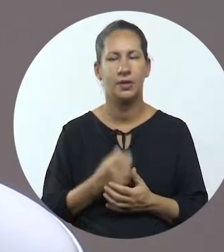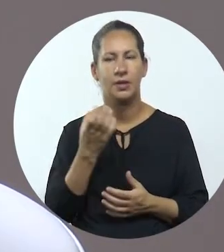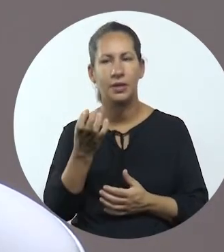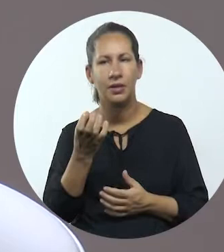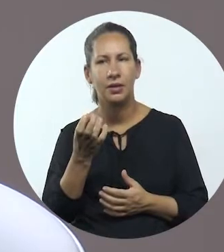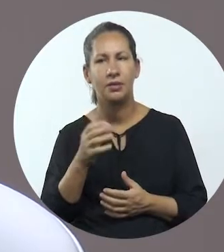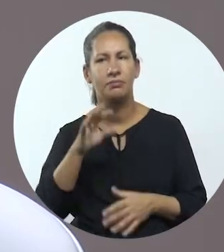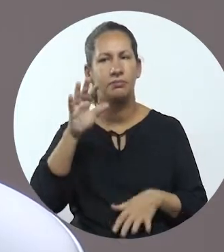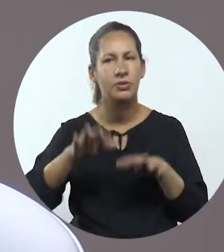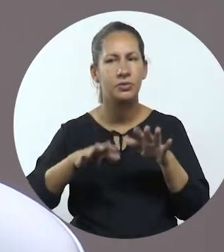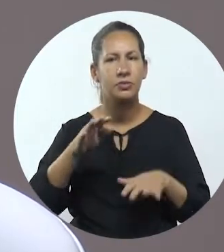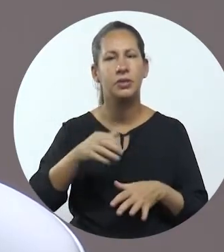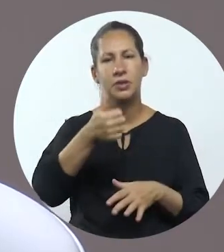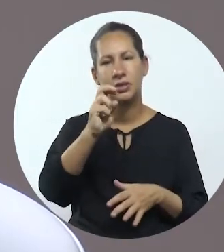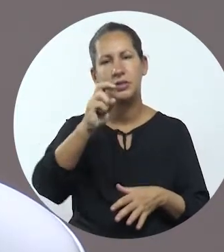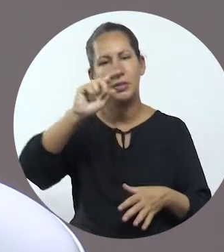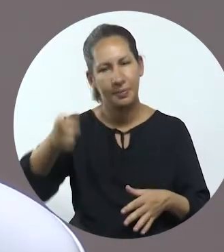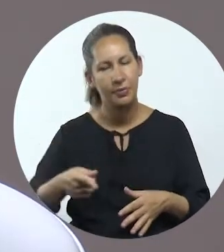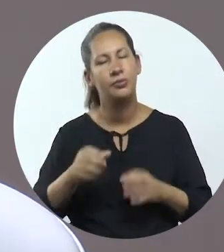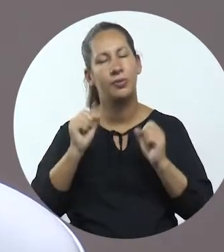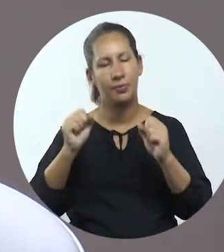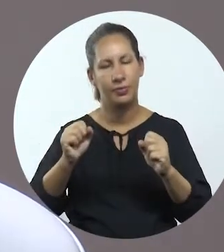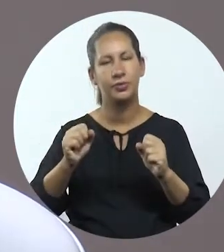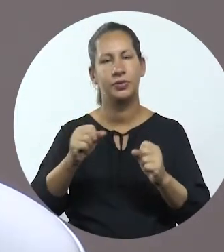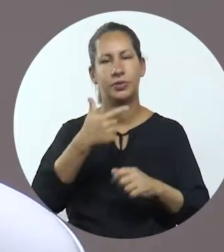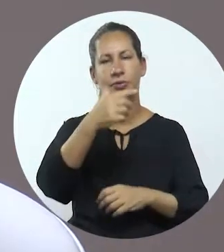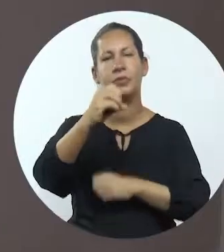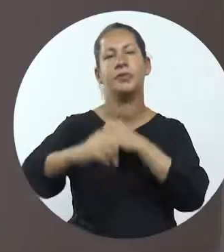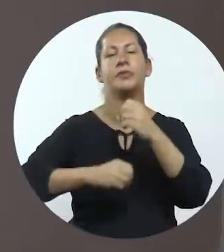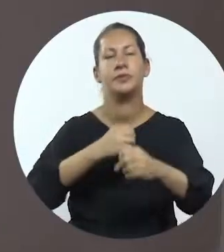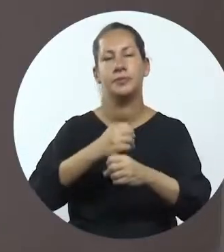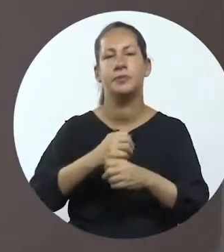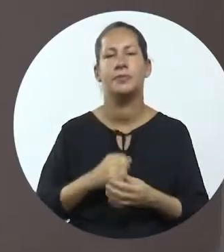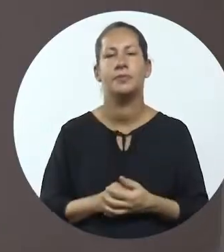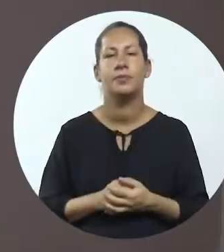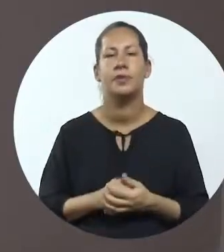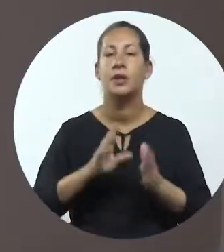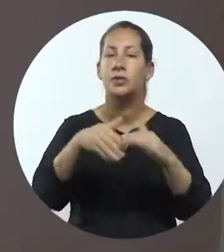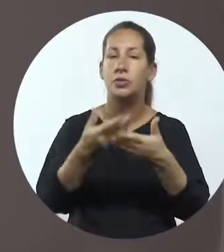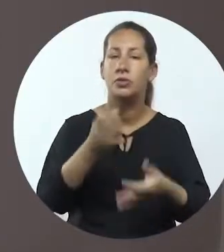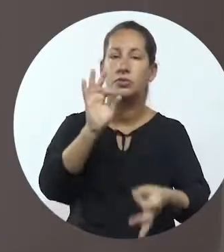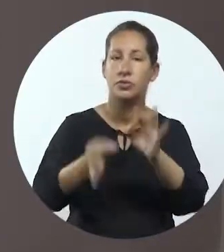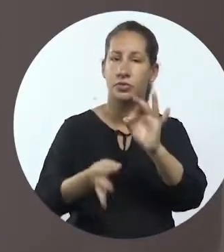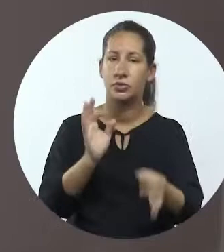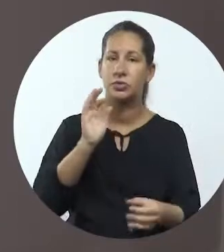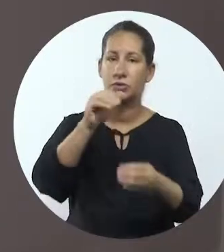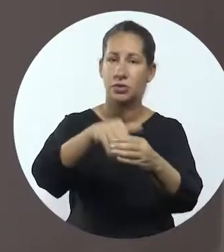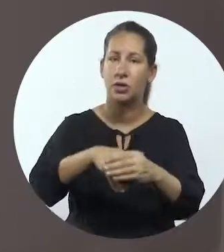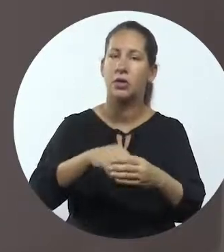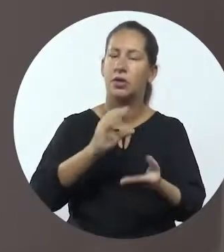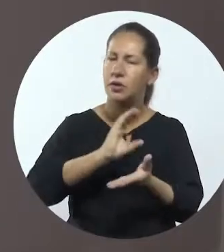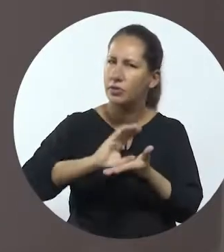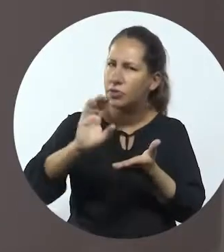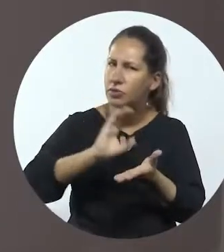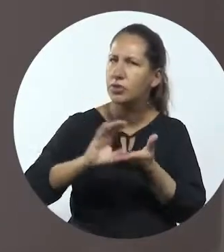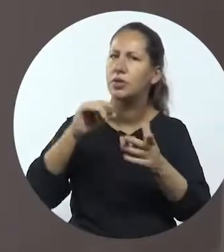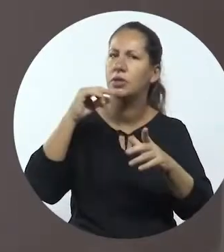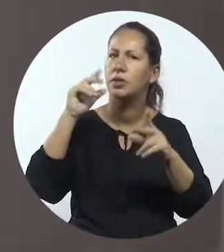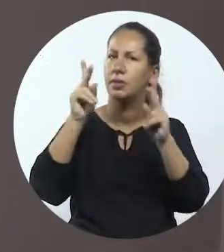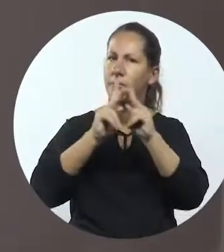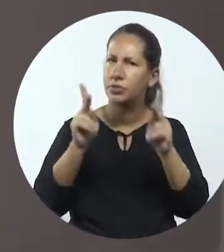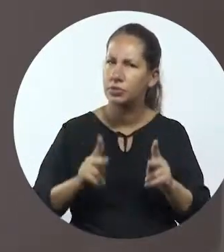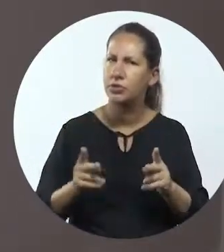intenções, pelo menos uns 15 mil jovens seriam atendidos em 2020. A Escola Judiciária Eleitoral deve investir também em um projeto